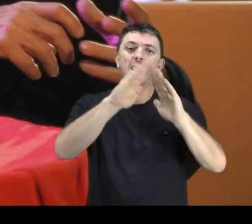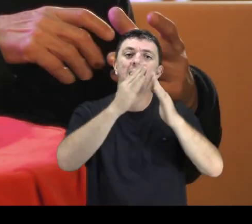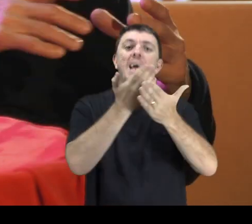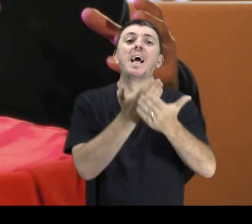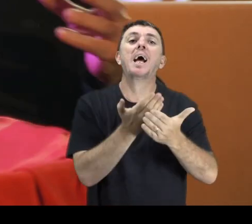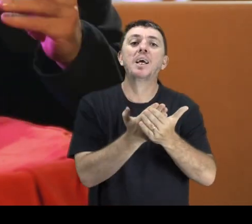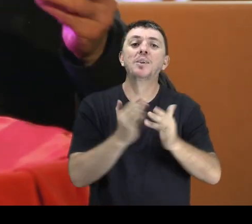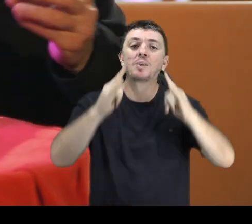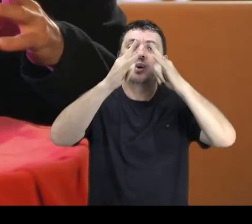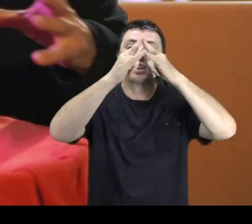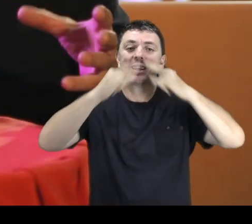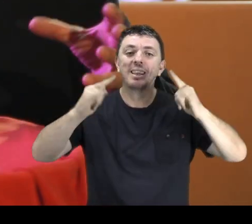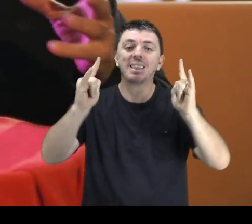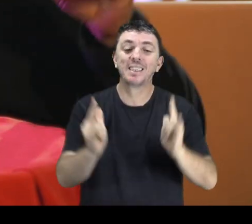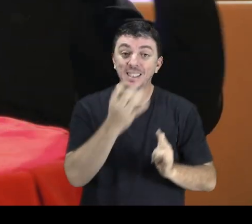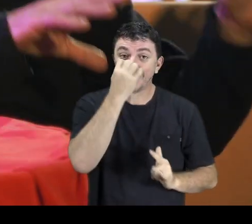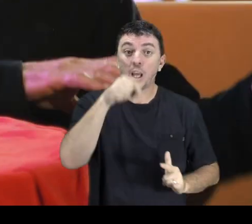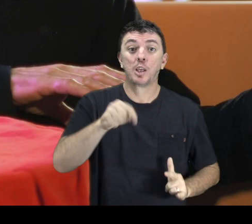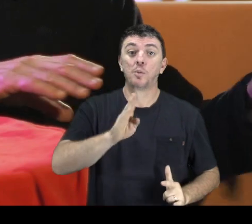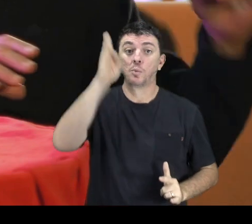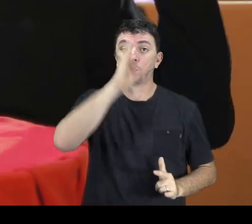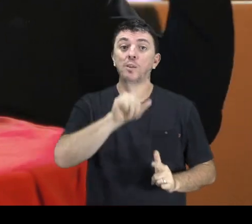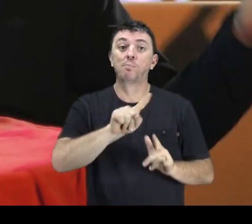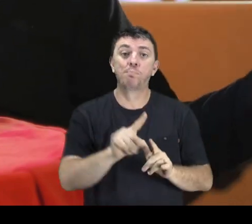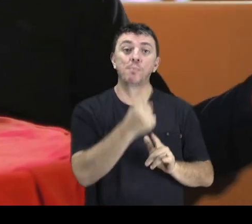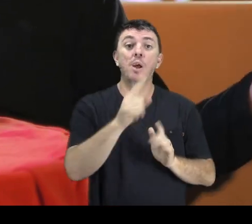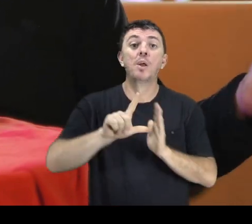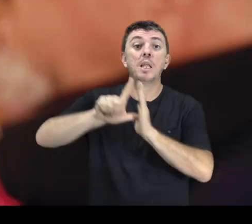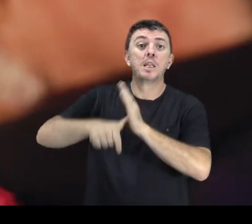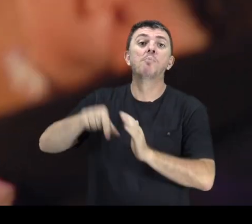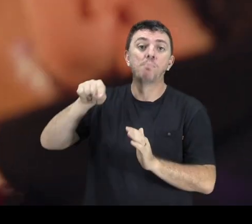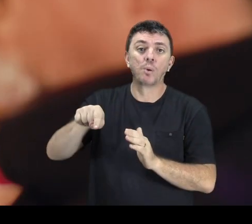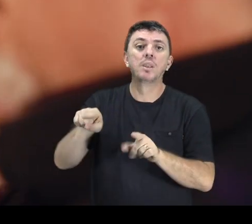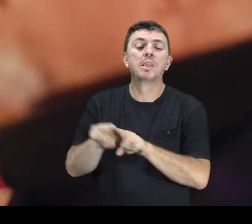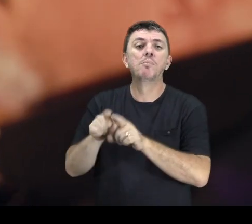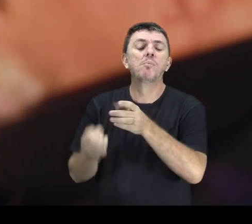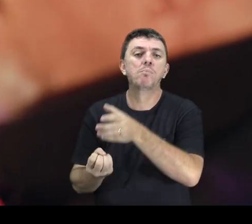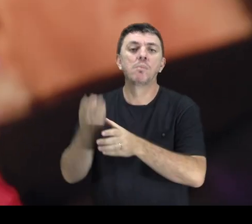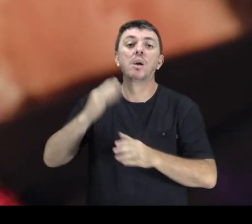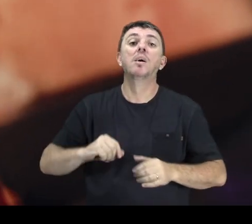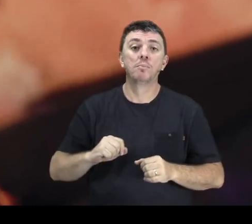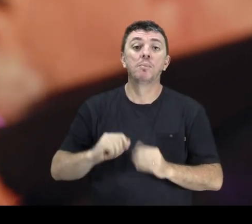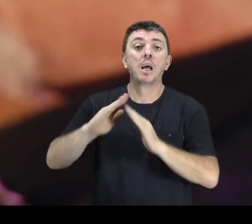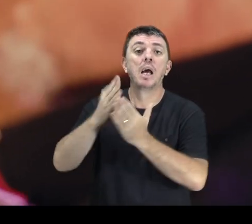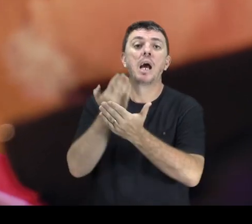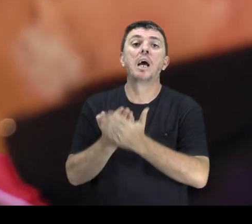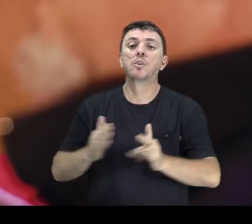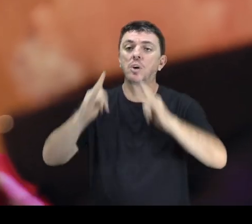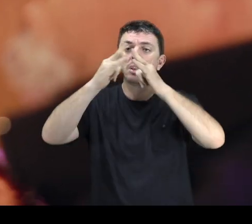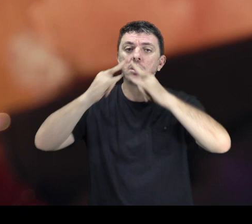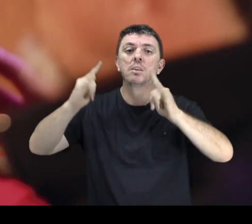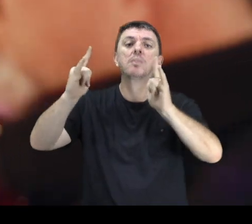A Escola Nacional de Circo abriu mais ou menos junto, está aberta também, mas é no Rio de Janeiro. E o Zé foi o primeiro a abrir uma escola